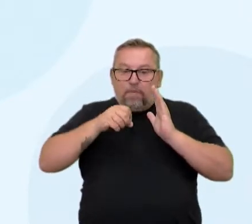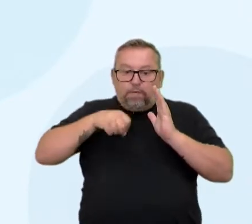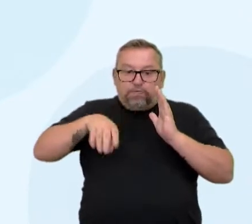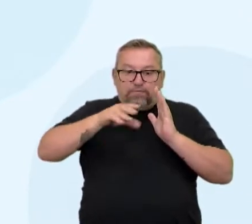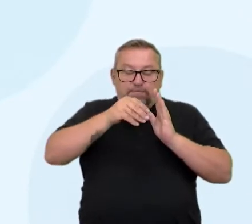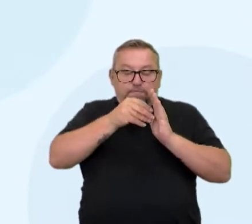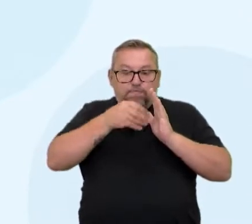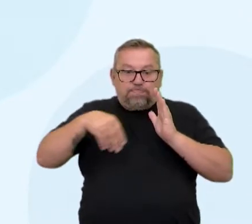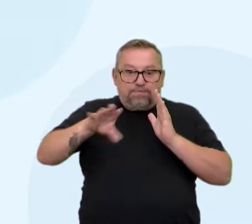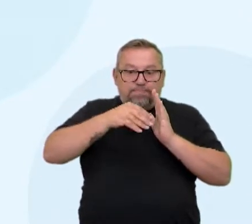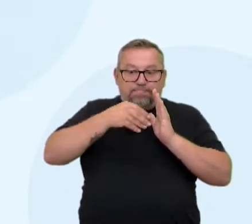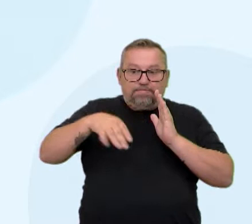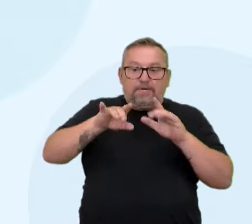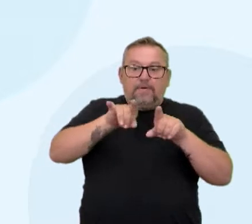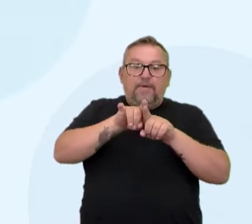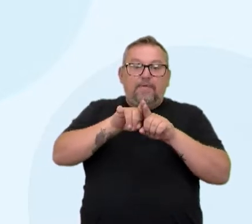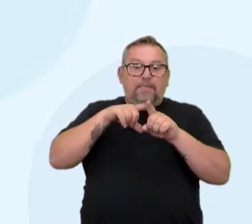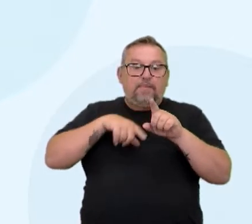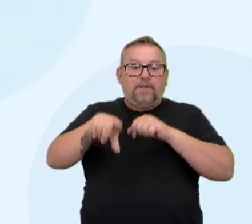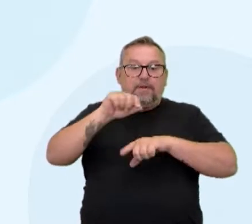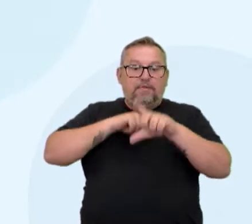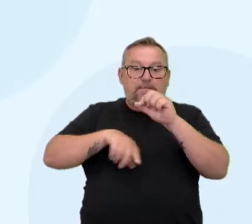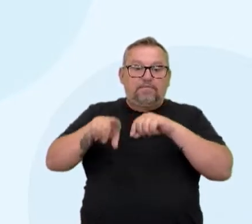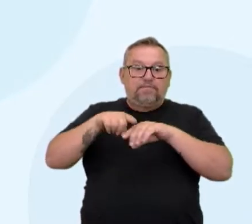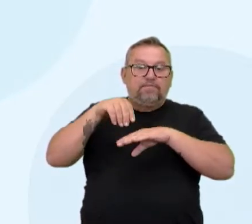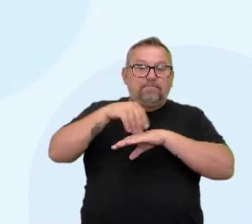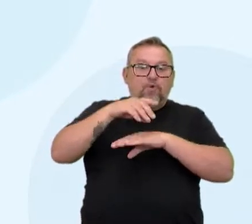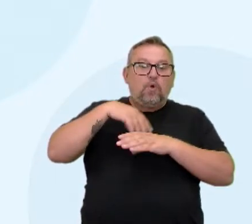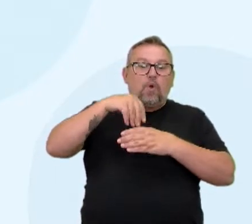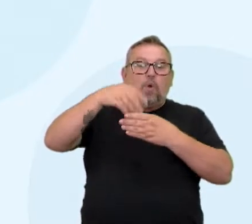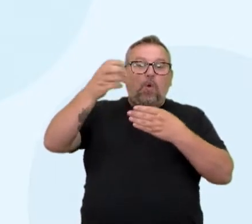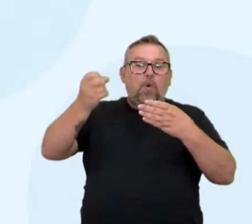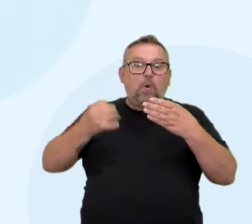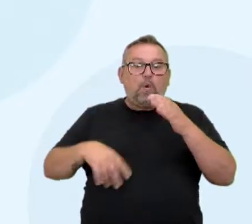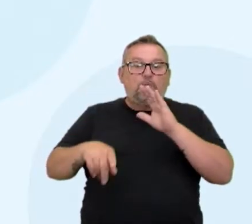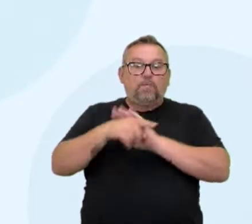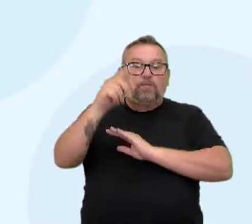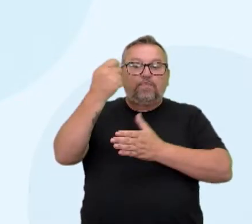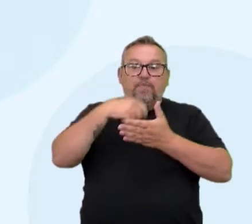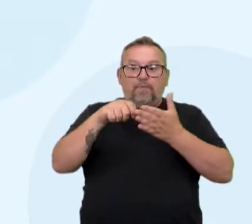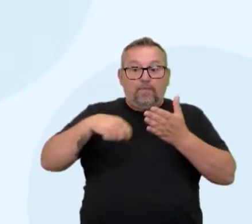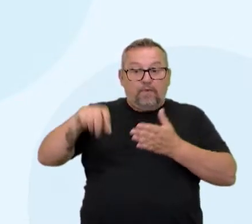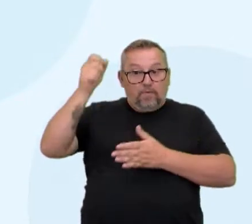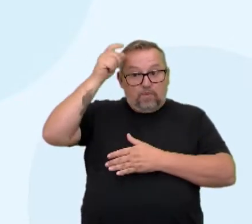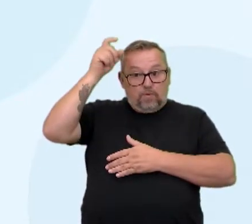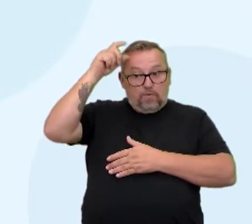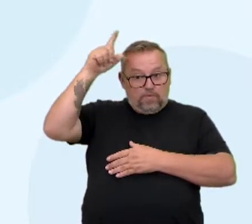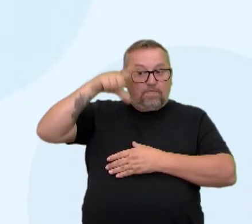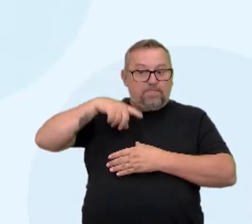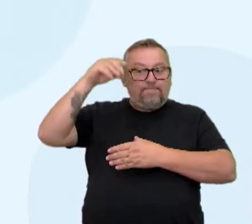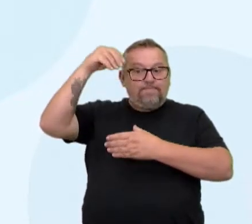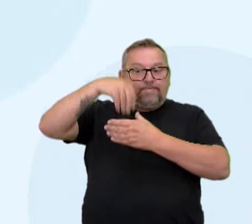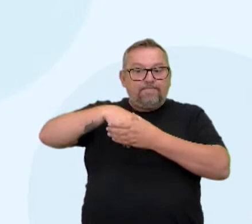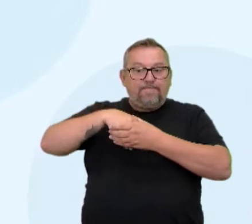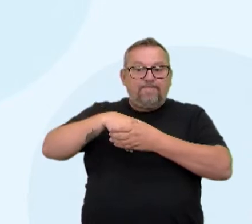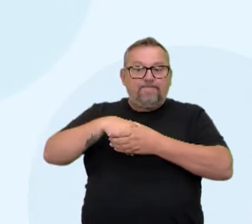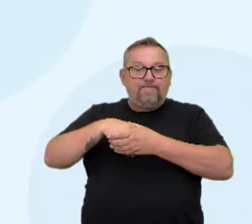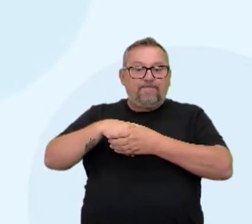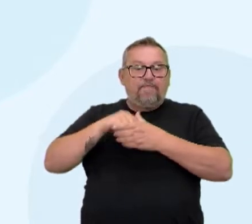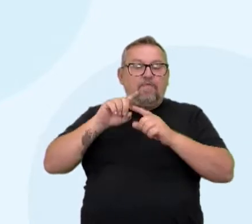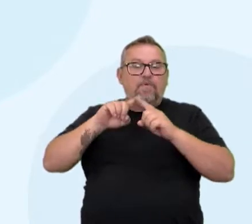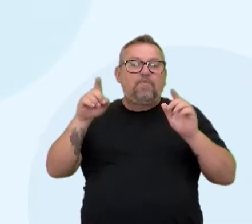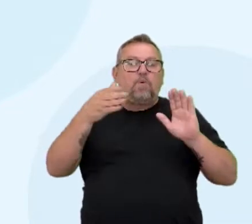daquela responsável pela seleção e transmissão de conteúdo inscritos em nossa cultura. Então ele começa a propor